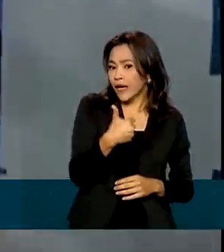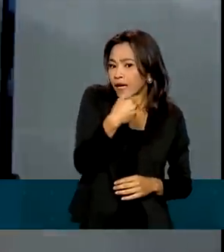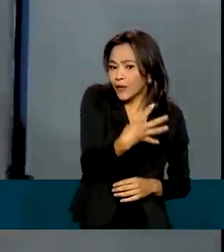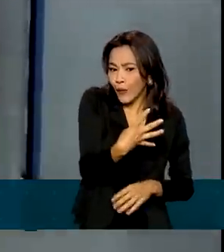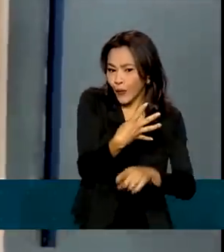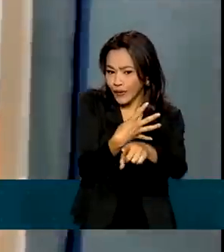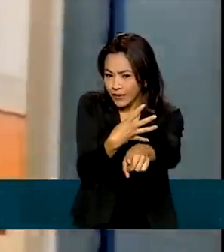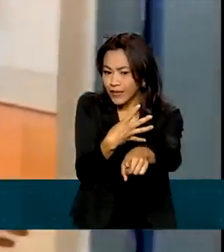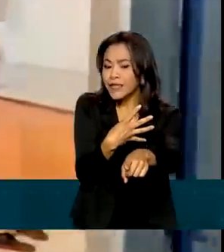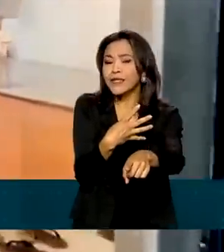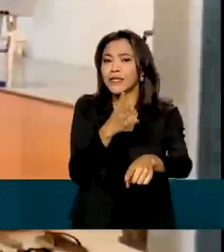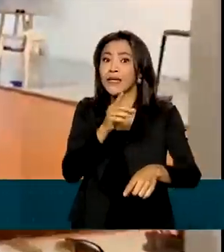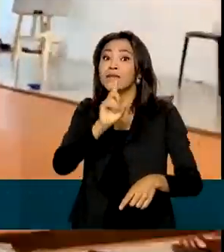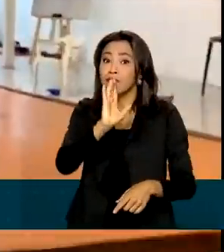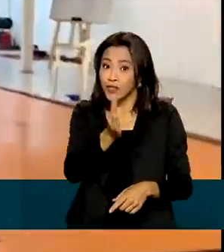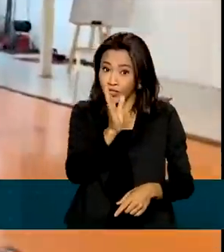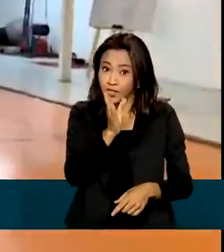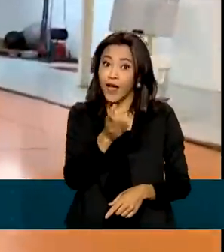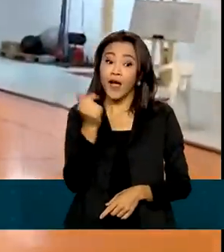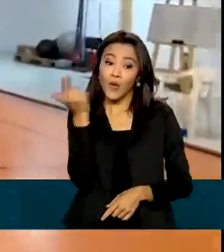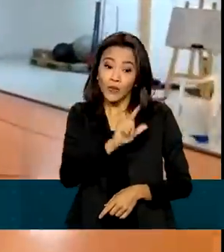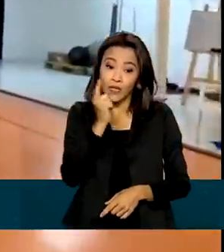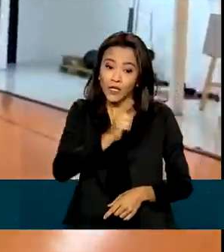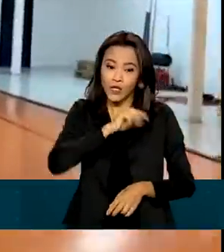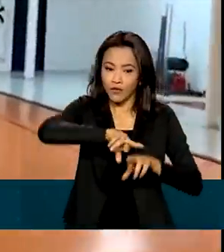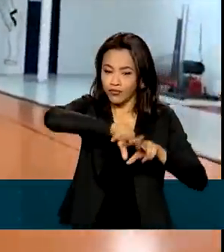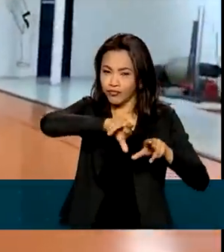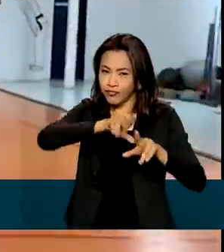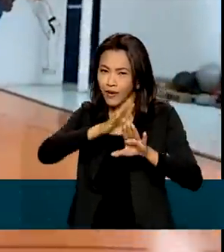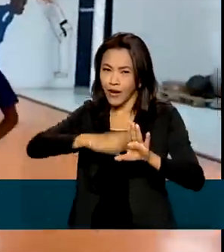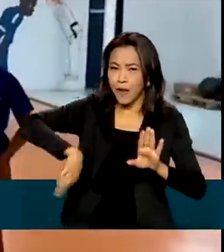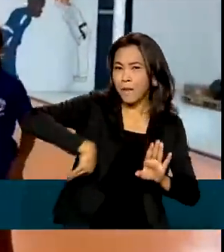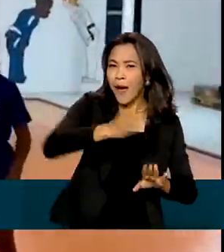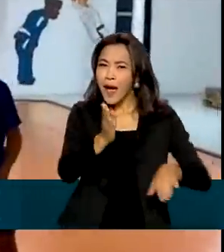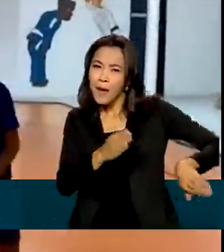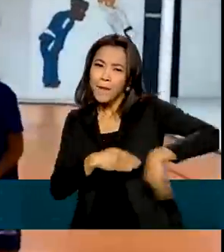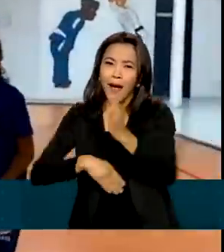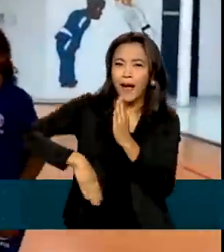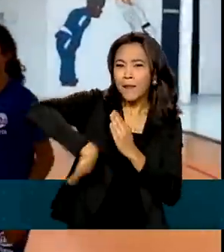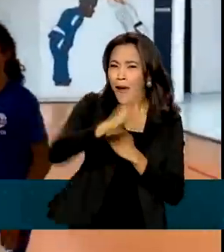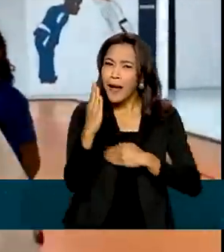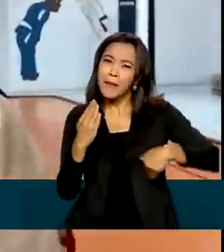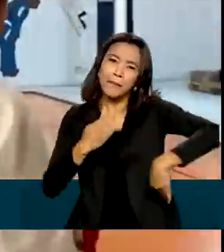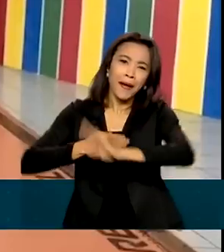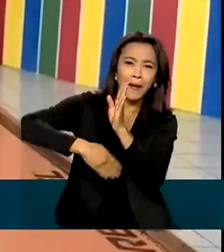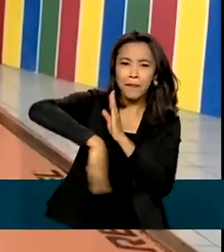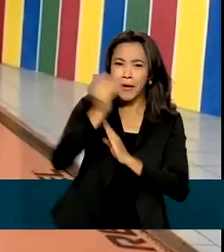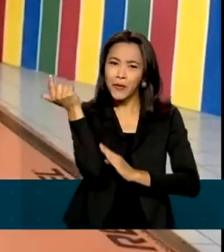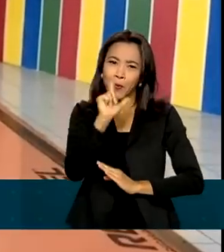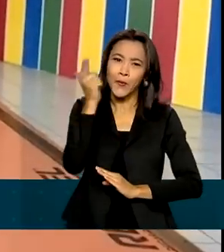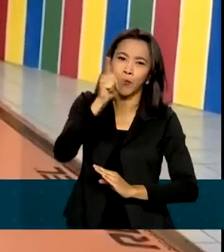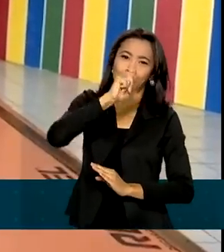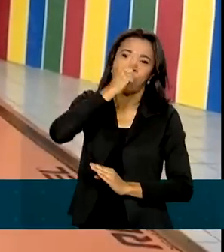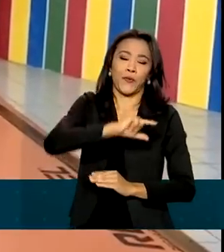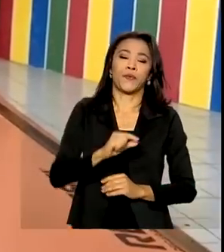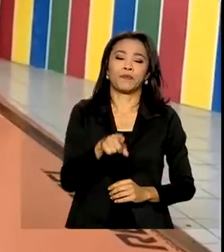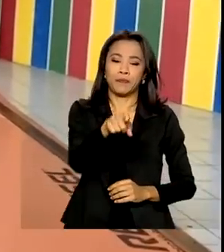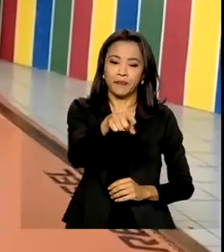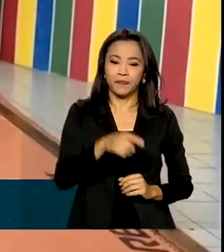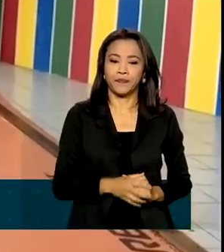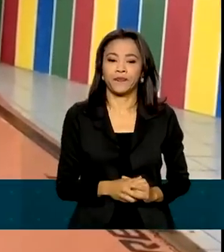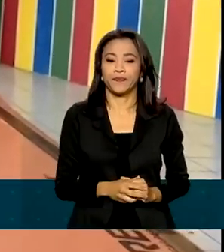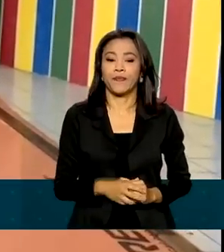mas conta que já superou muitos obstáculos e hoje coleciona vitórias no tatame. É uma experiência